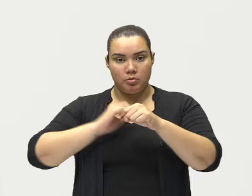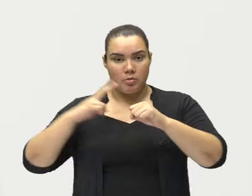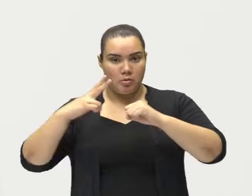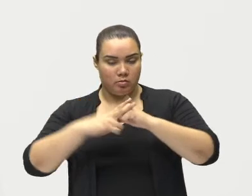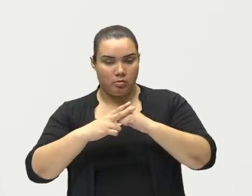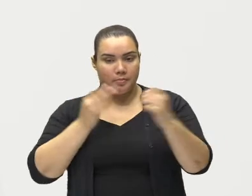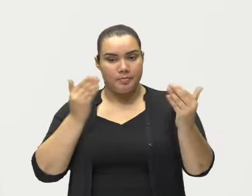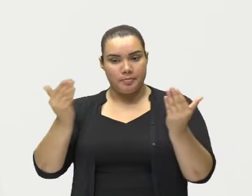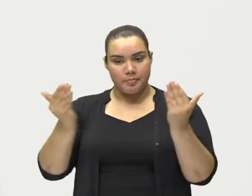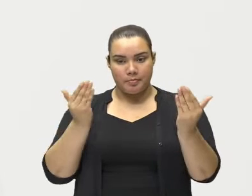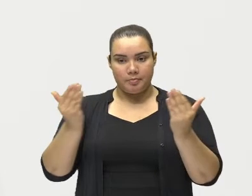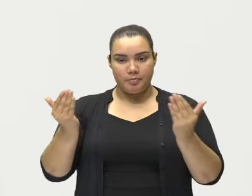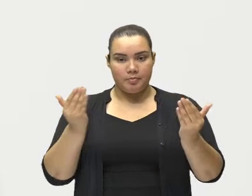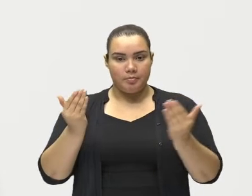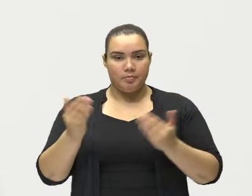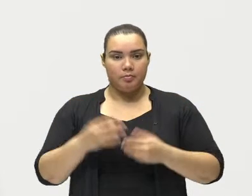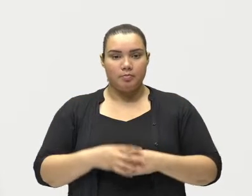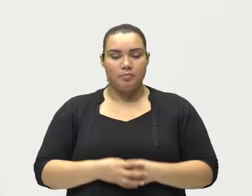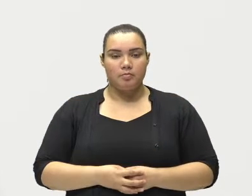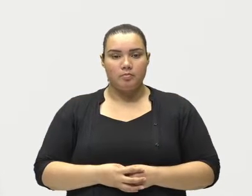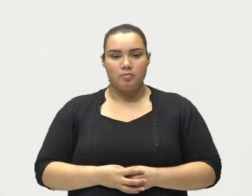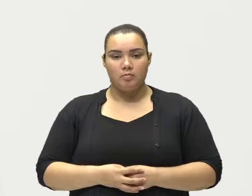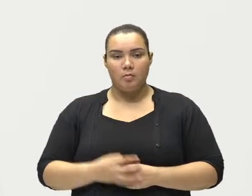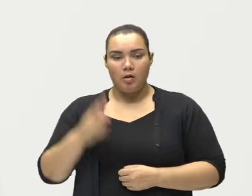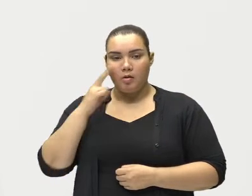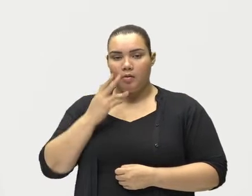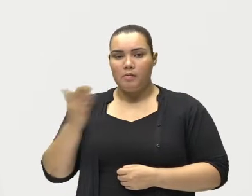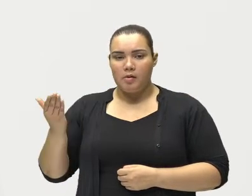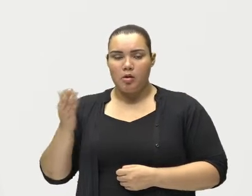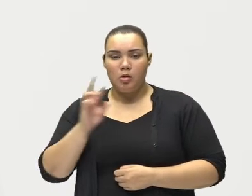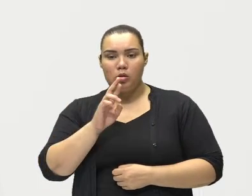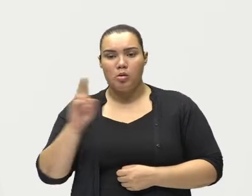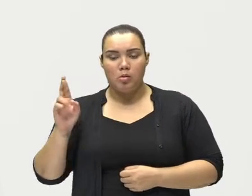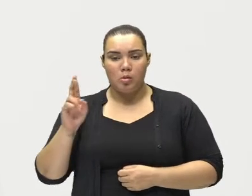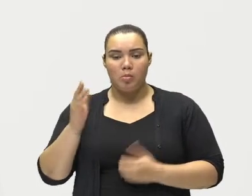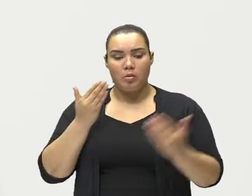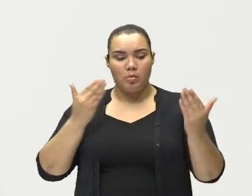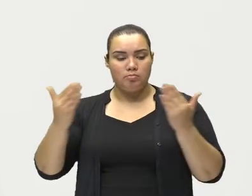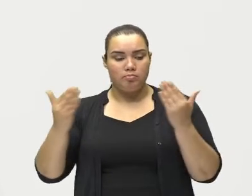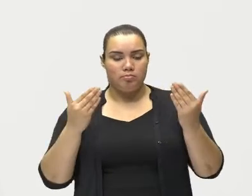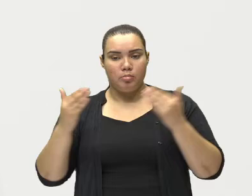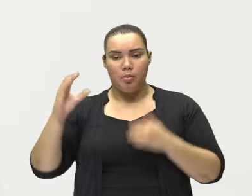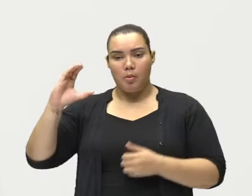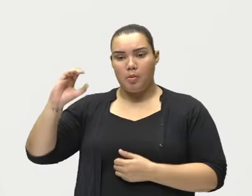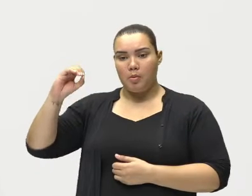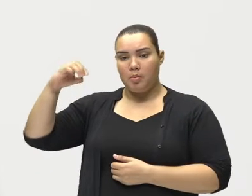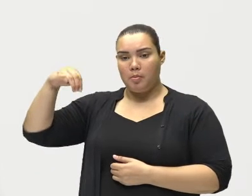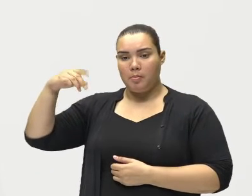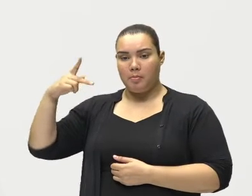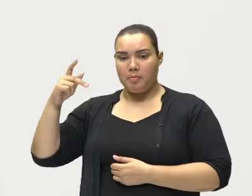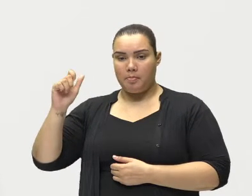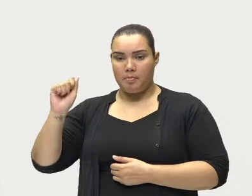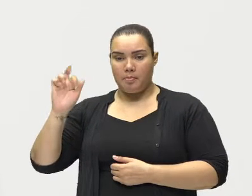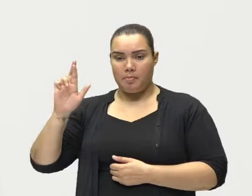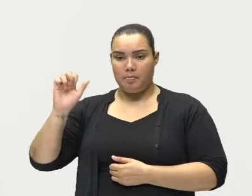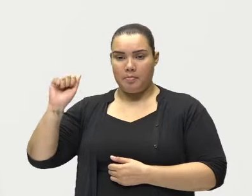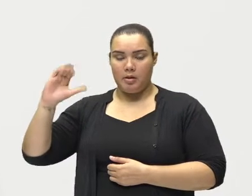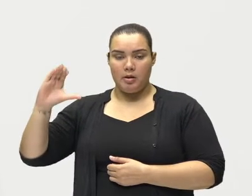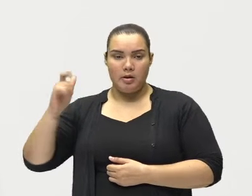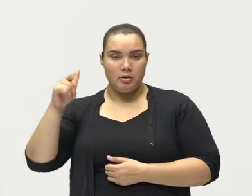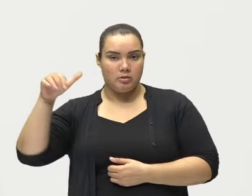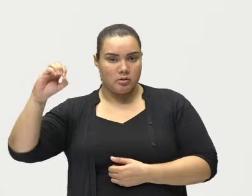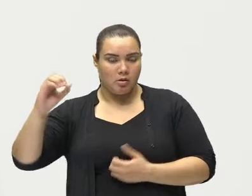adverbial comparativa. Olha só, como o nome já diz, ele vai fazer uma comparação. Ele vai fazer uma